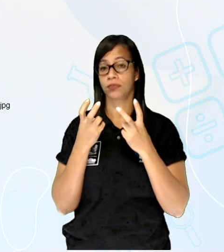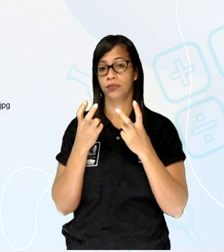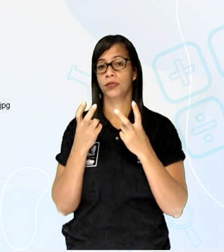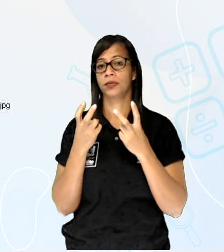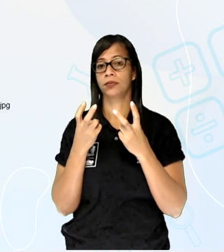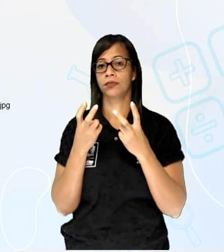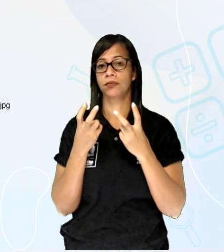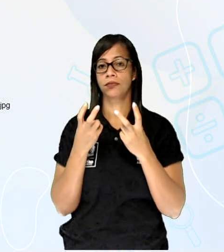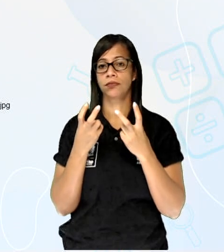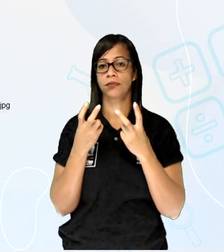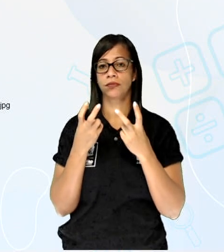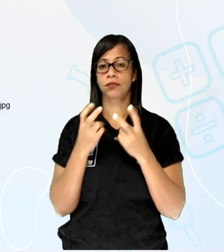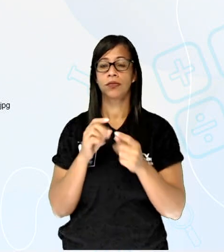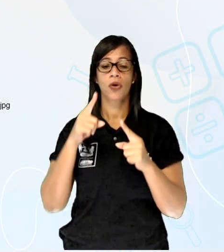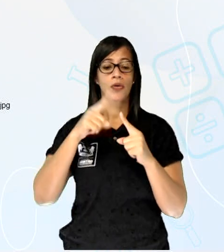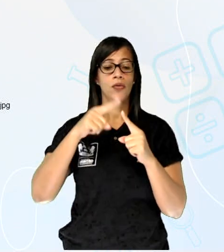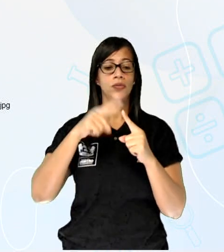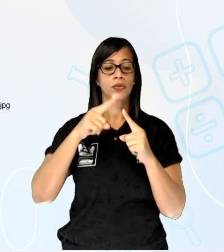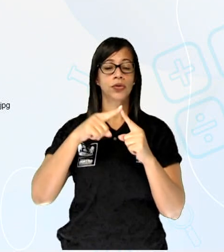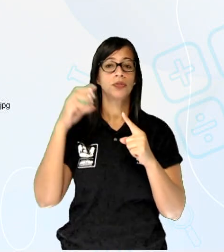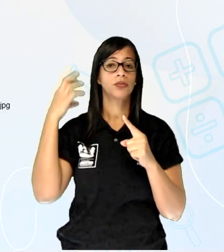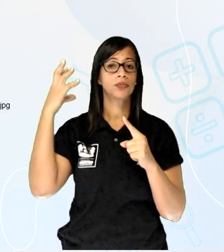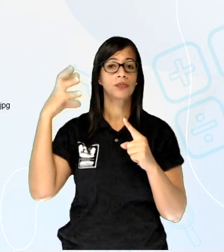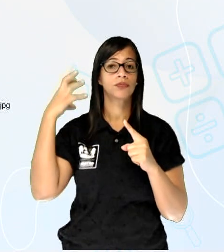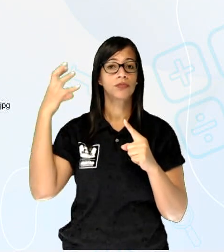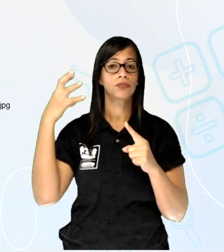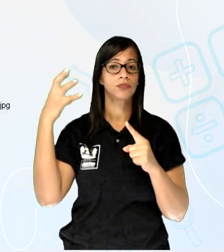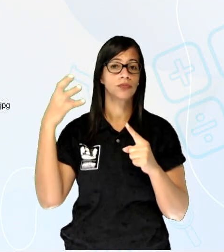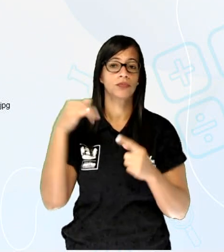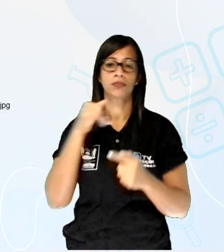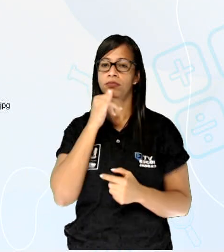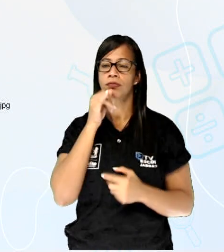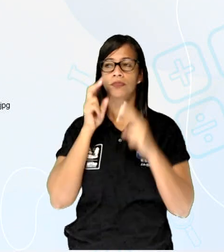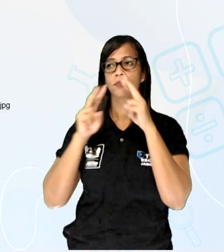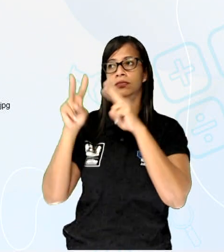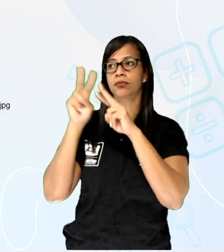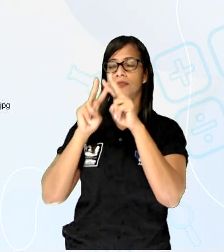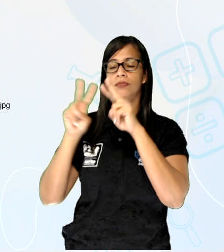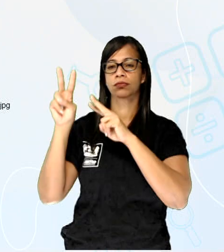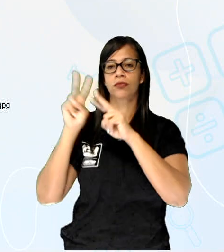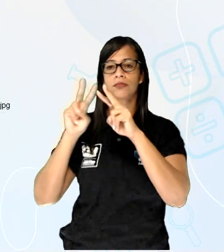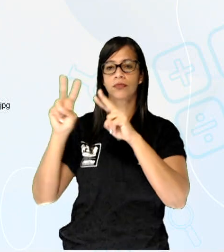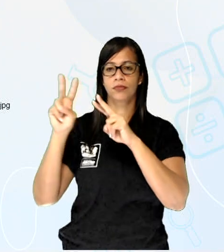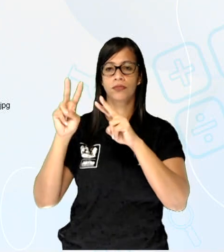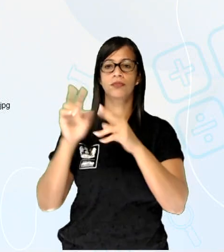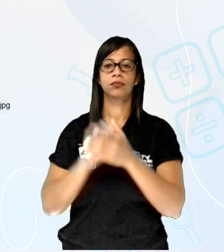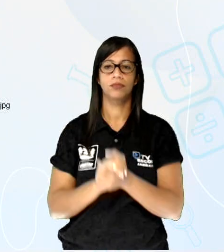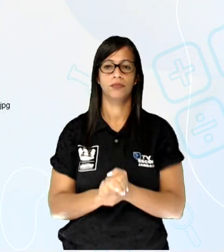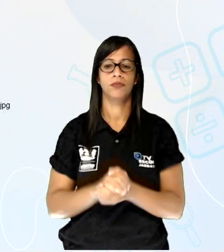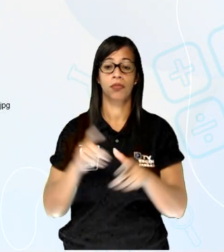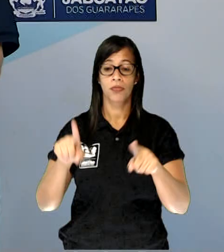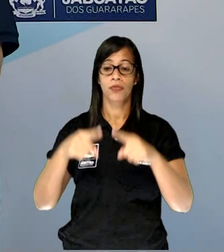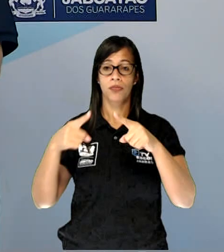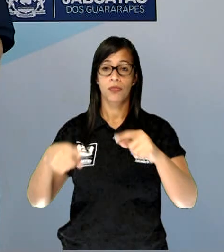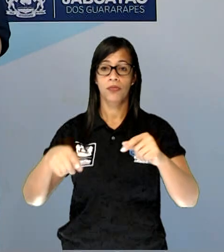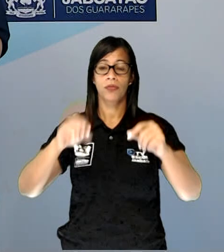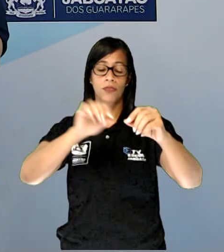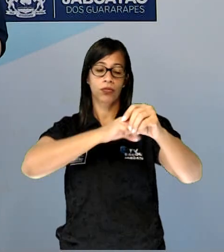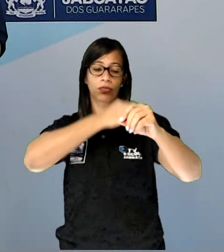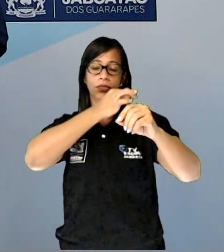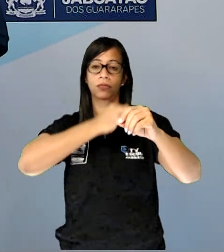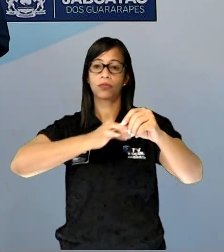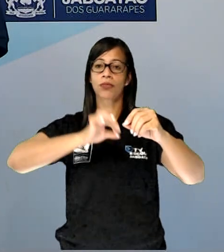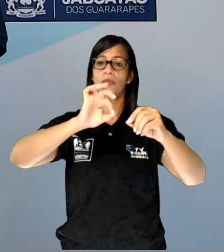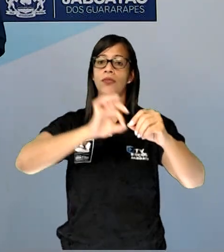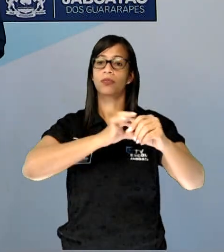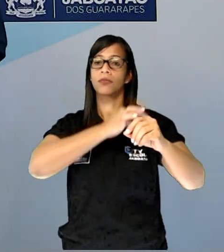trouxe aqui a foto de uma orquestra, né, de pessoas tocando violino. Você considera esse som harmonioso? Eu